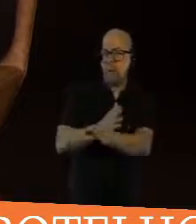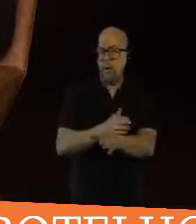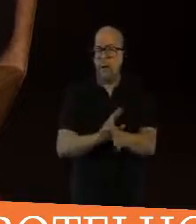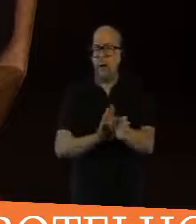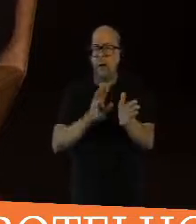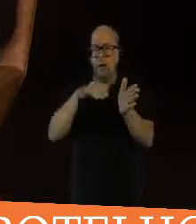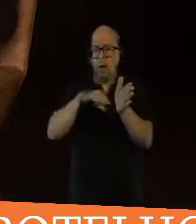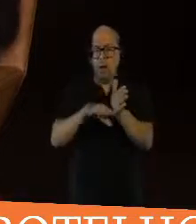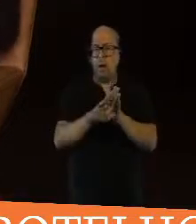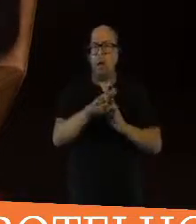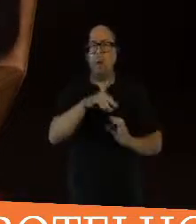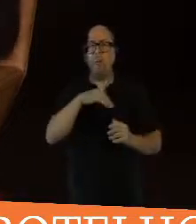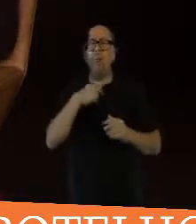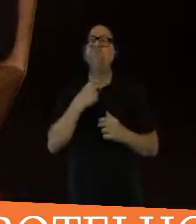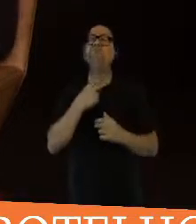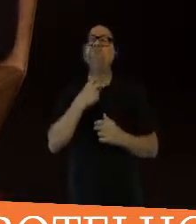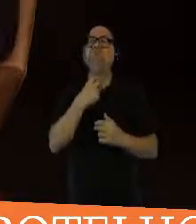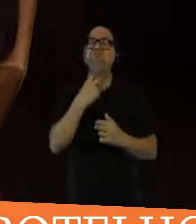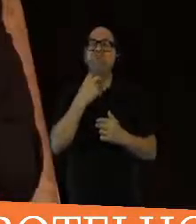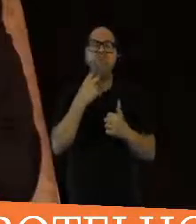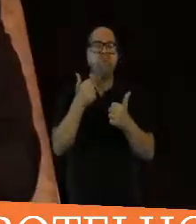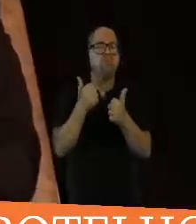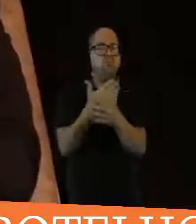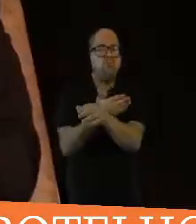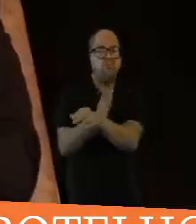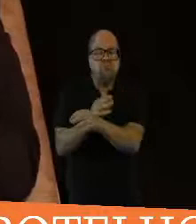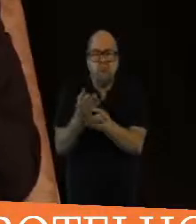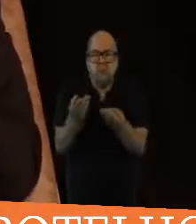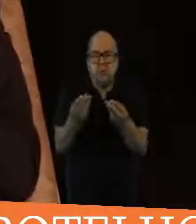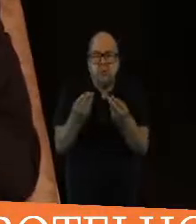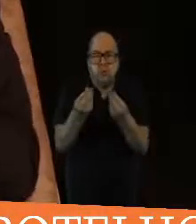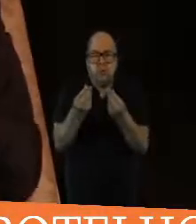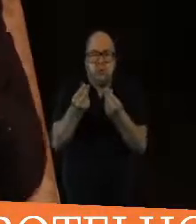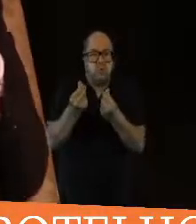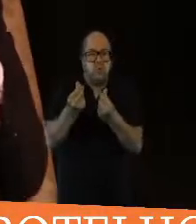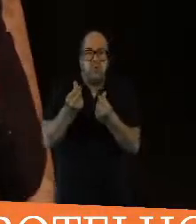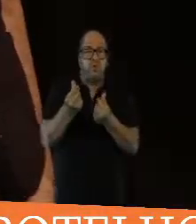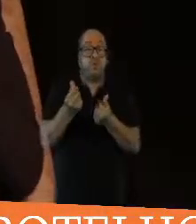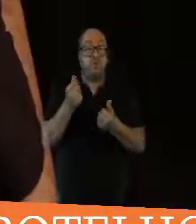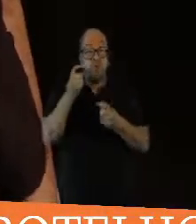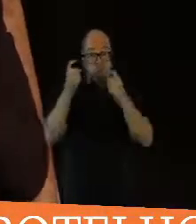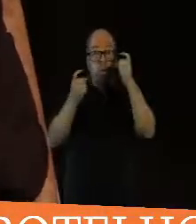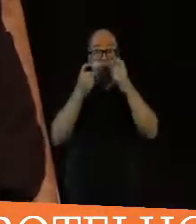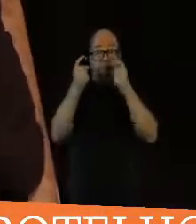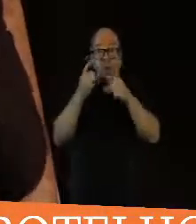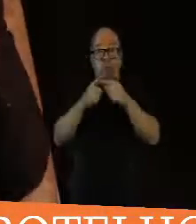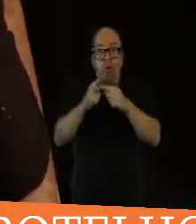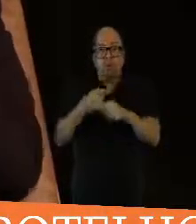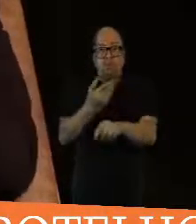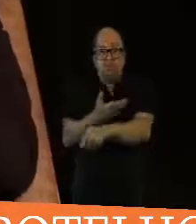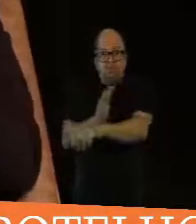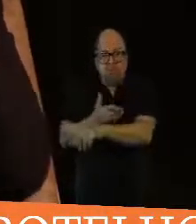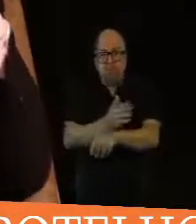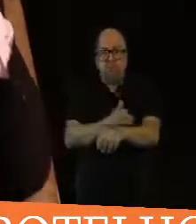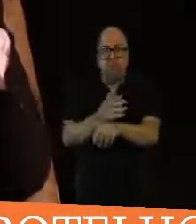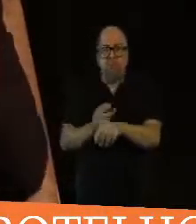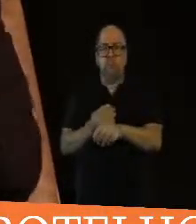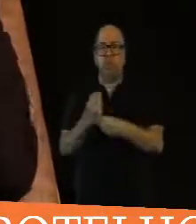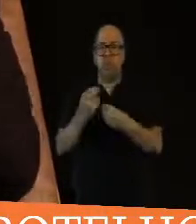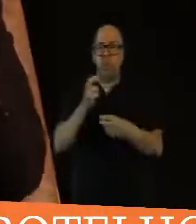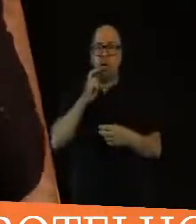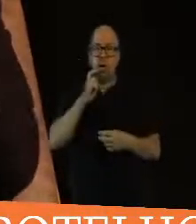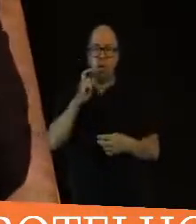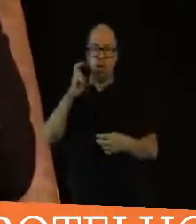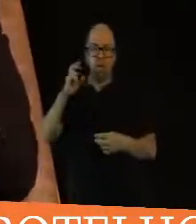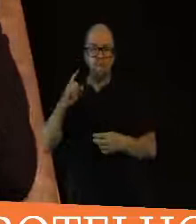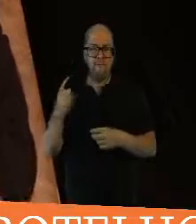capacidade de buscar ressonâncias, uma certa homogeneidade também entre os registros, né? Grave, médio, agudo,